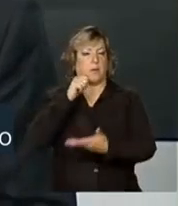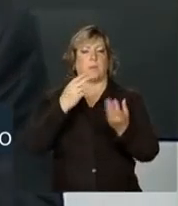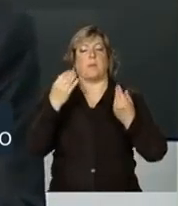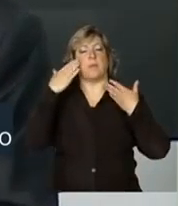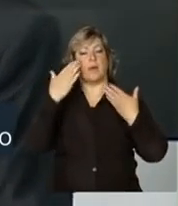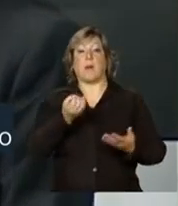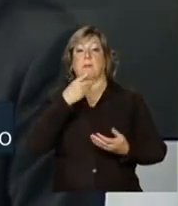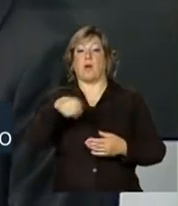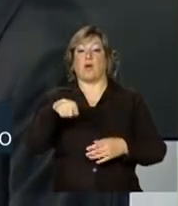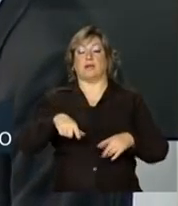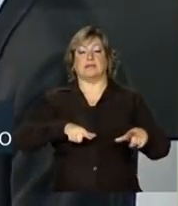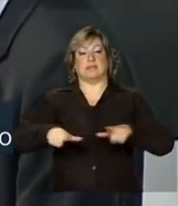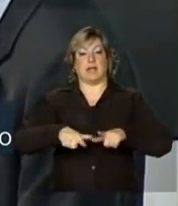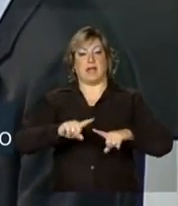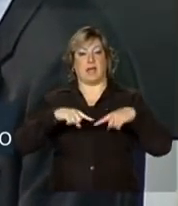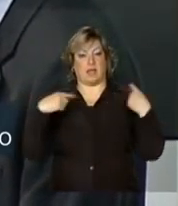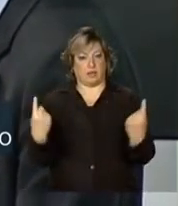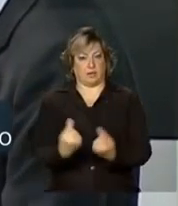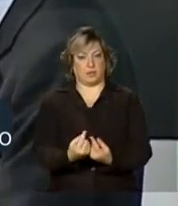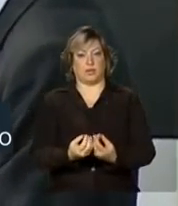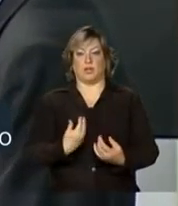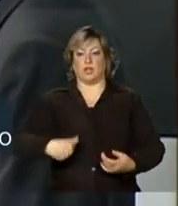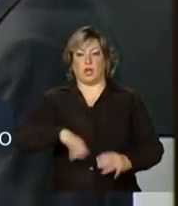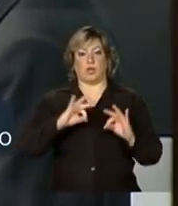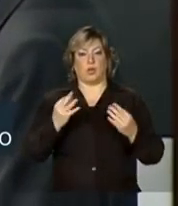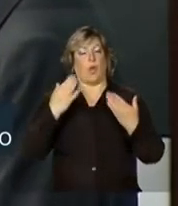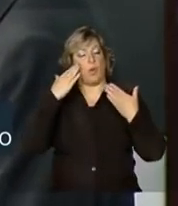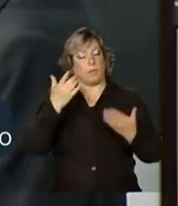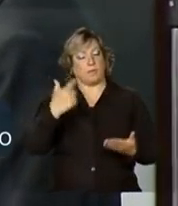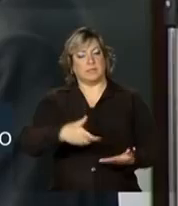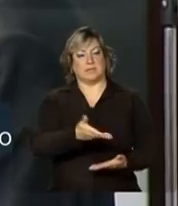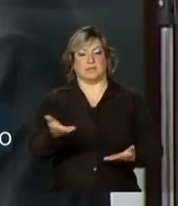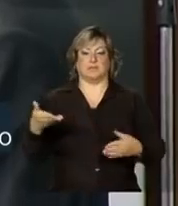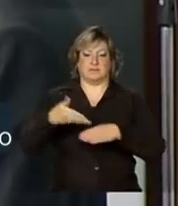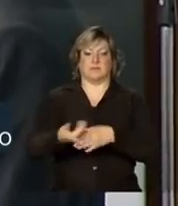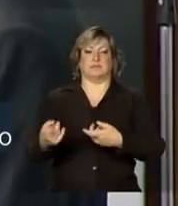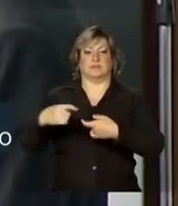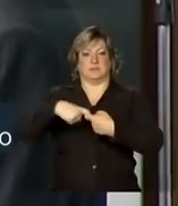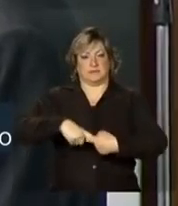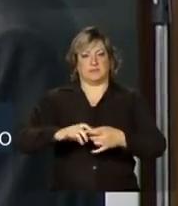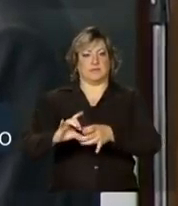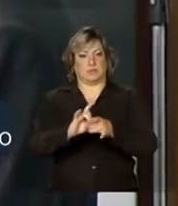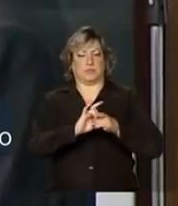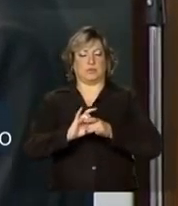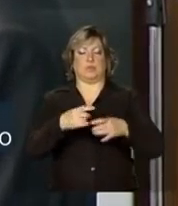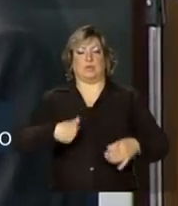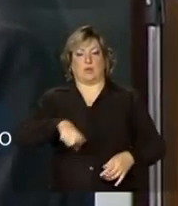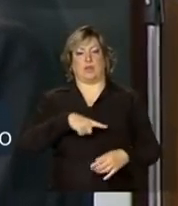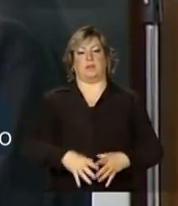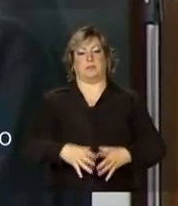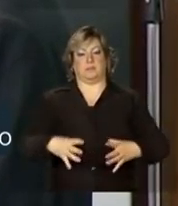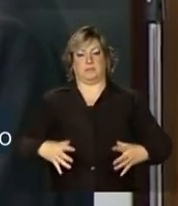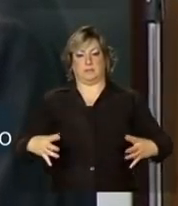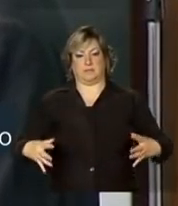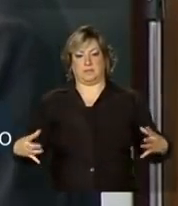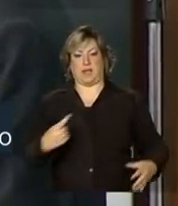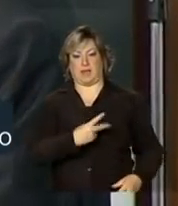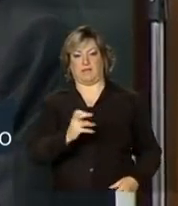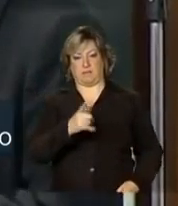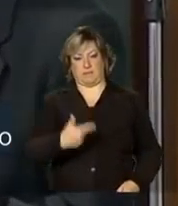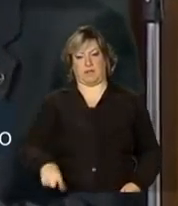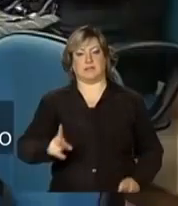obrigado, bom trabalho para todos nós e, mais uma vez, obrigado aqui pela parceria que a gente vem ampliando cada vez mais a cada